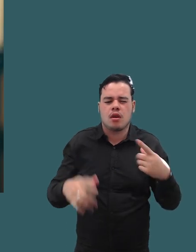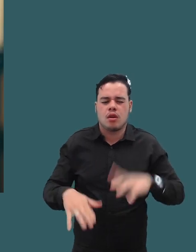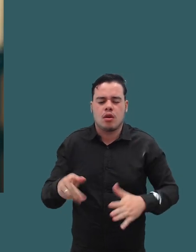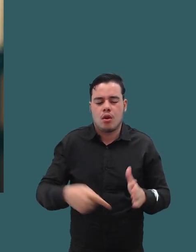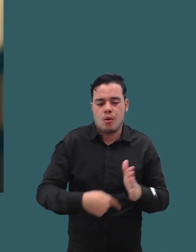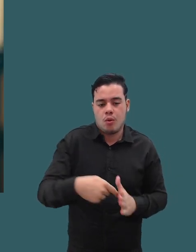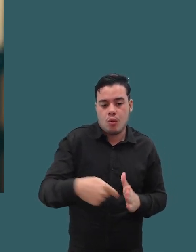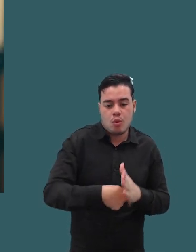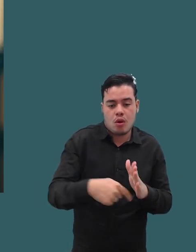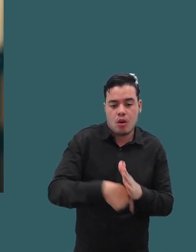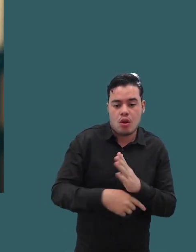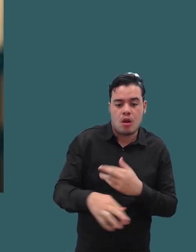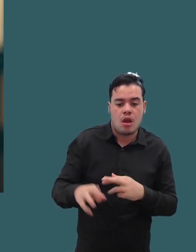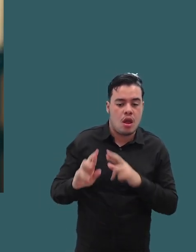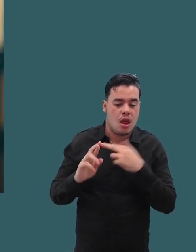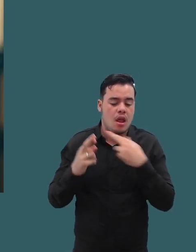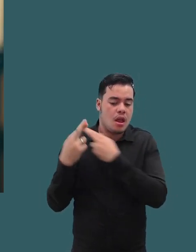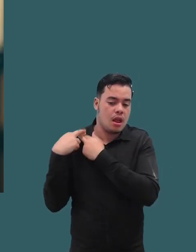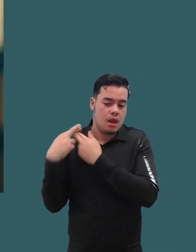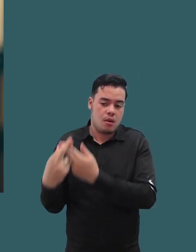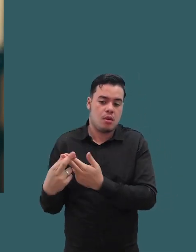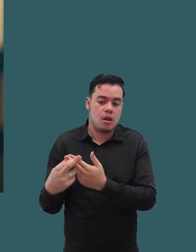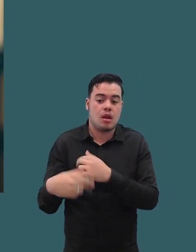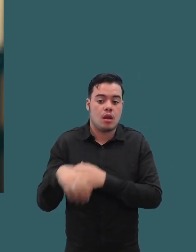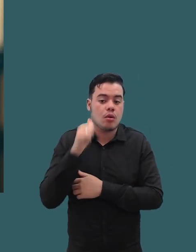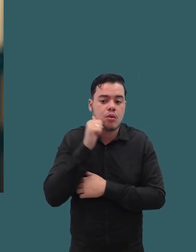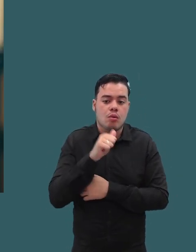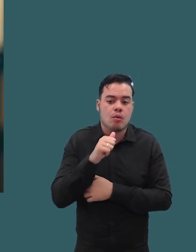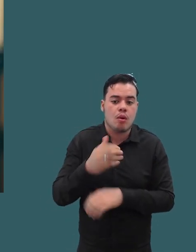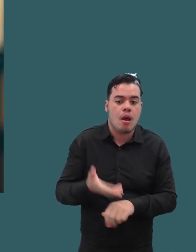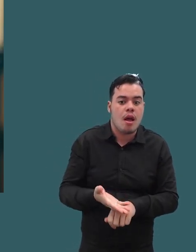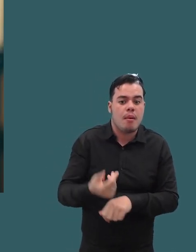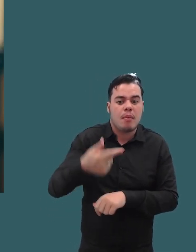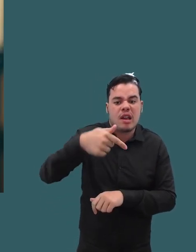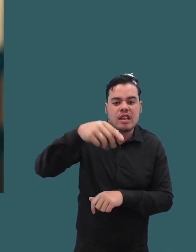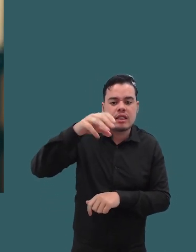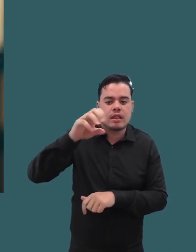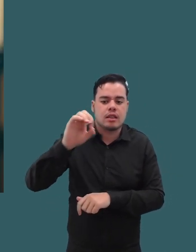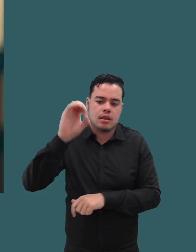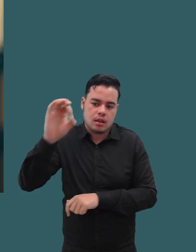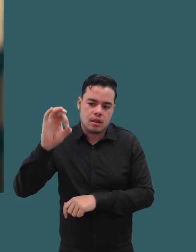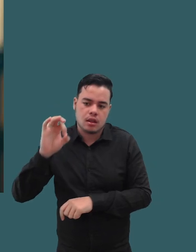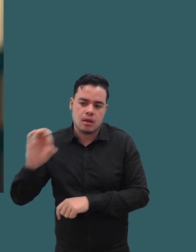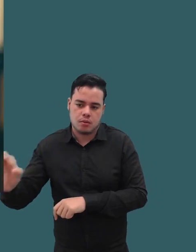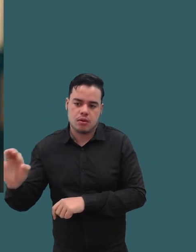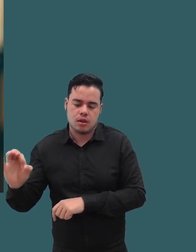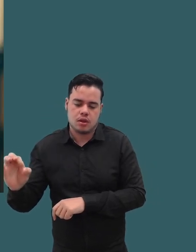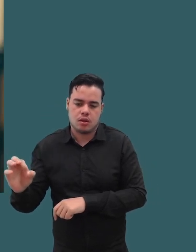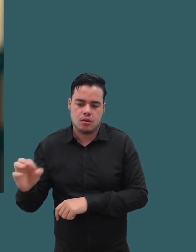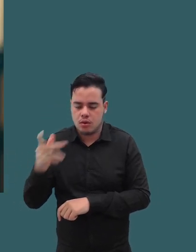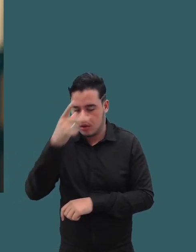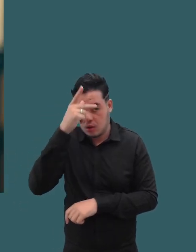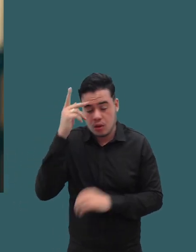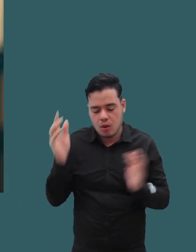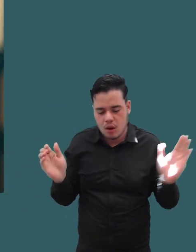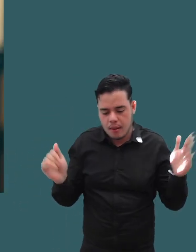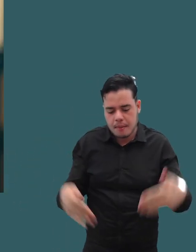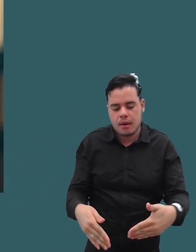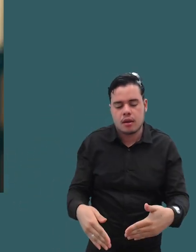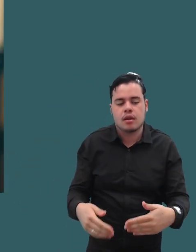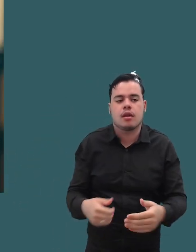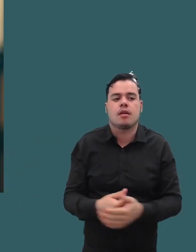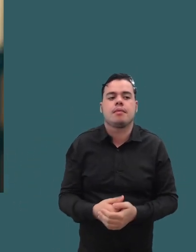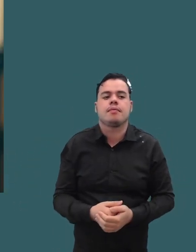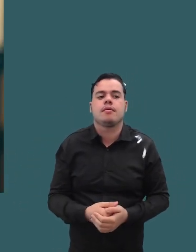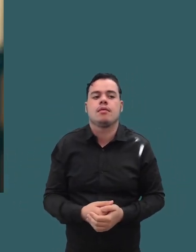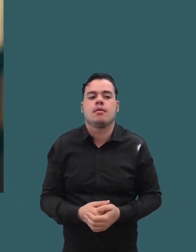é representada pelas mulheres, que somam também mais de 70% dos líderes desses grupos. A